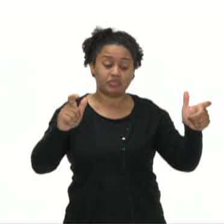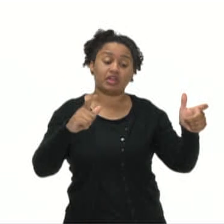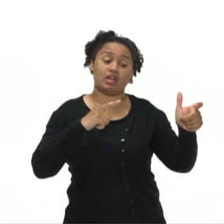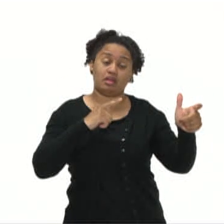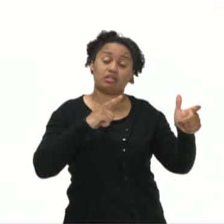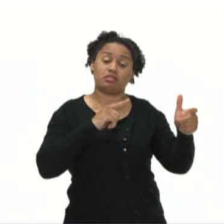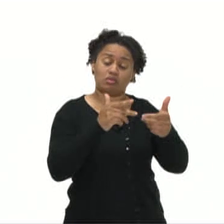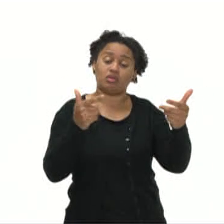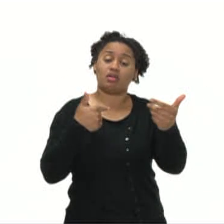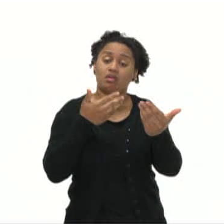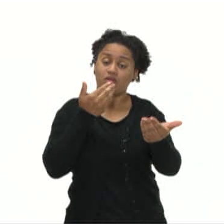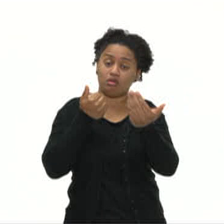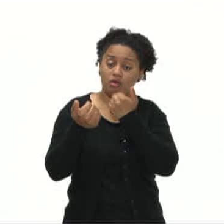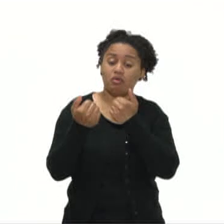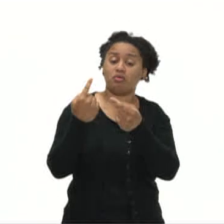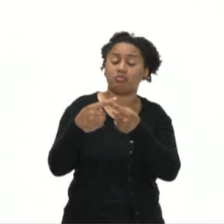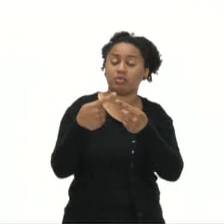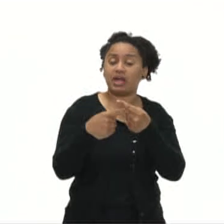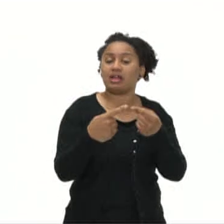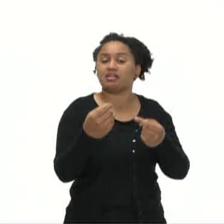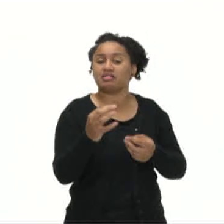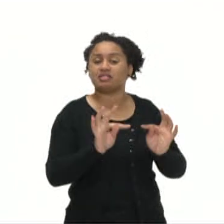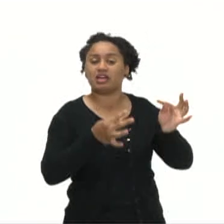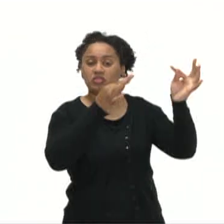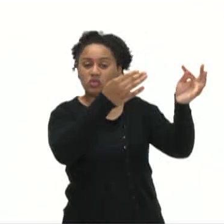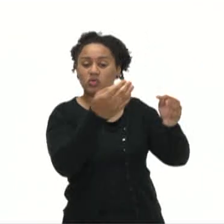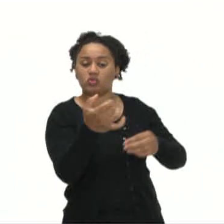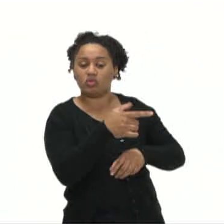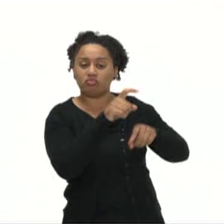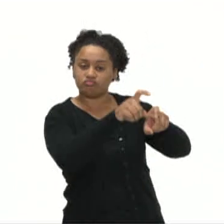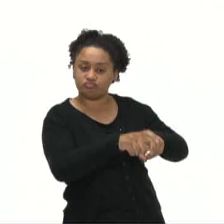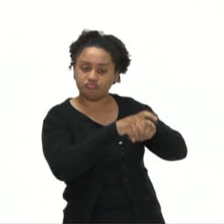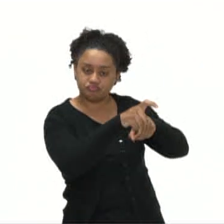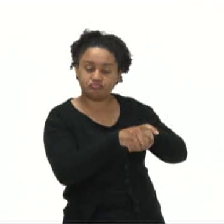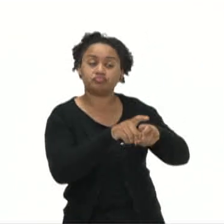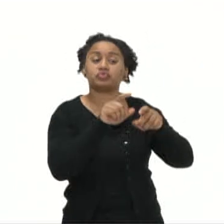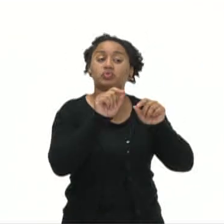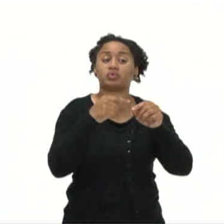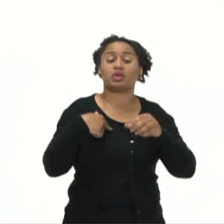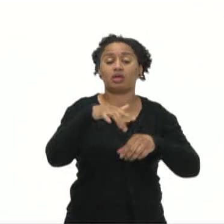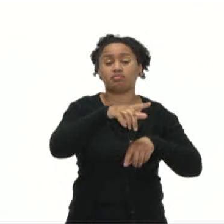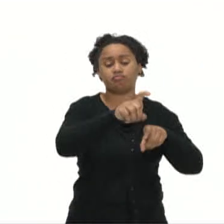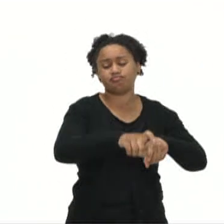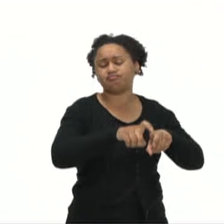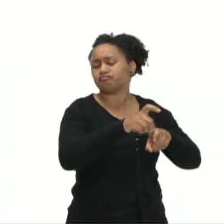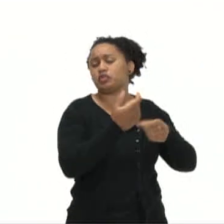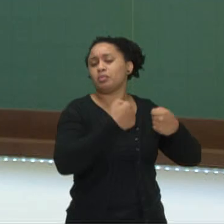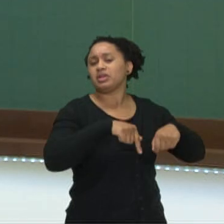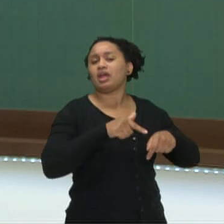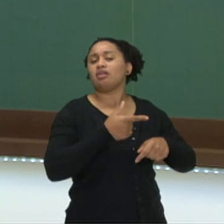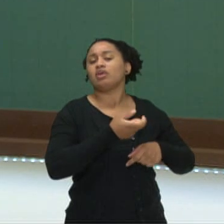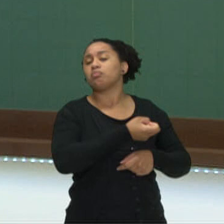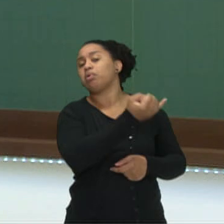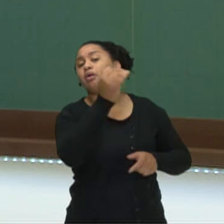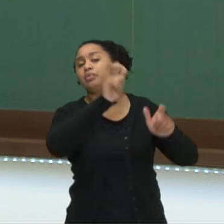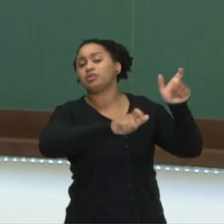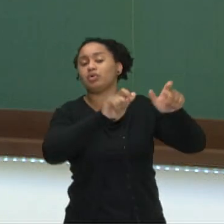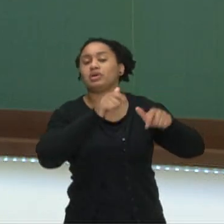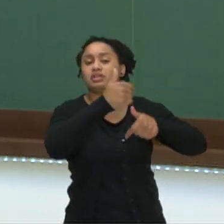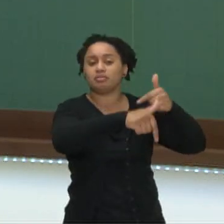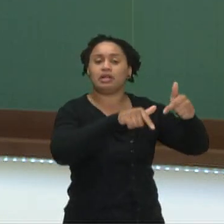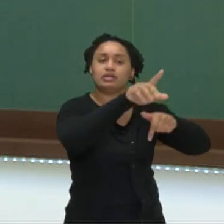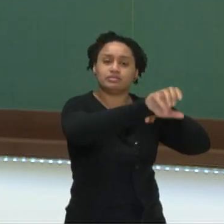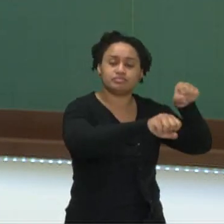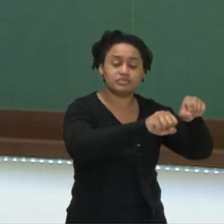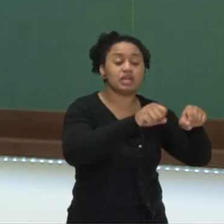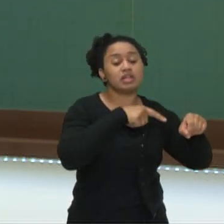alimentos por conta dessas inovações tecnológicas na agricultura, né, o campo já não havia necessidade de tanta gente trabalhando. Muita gente vai